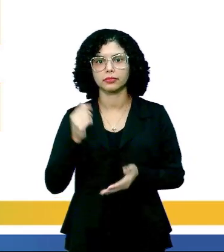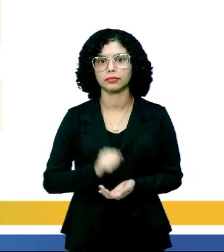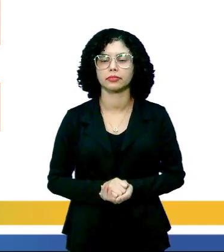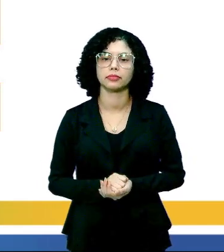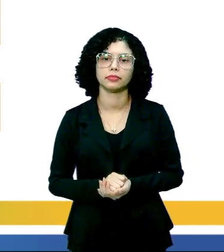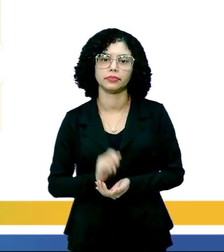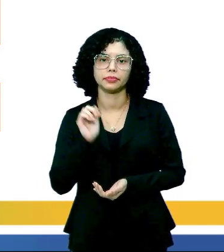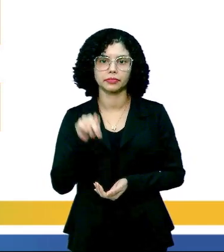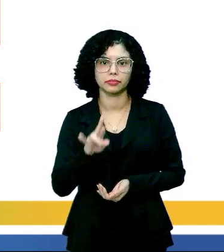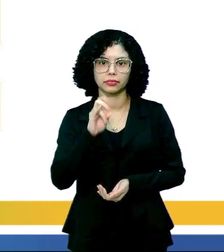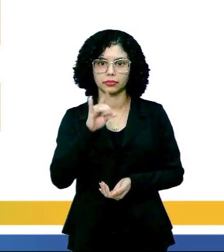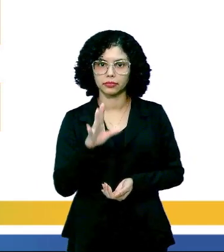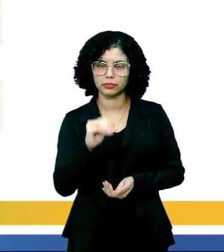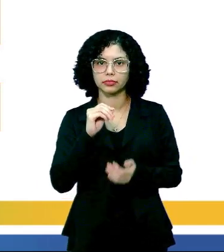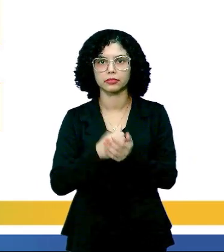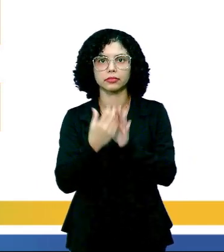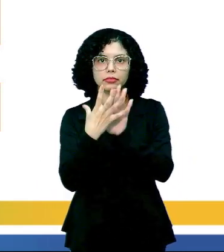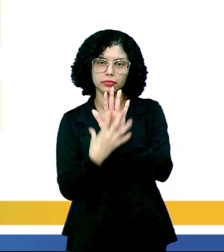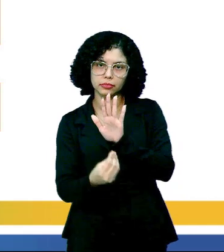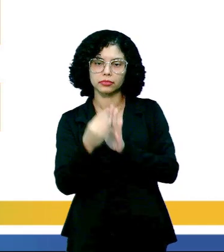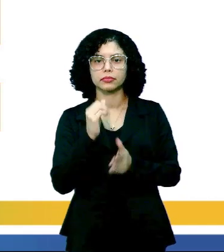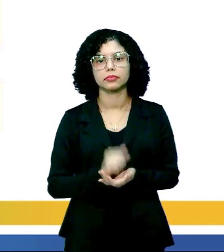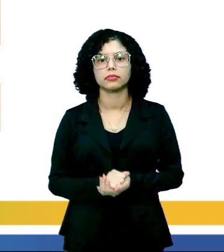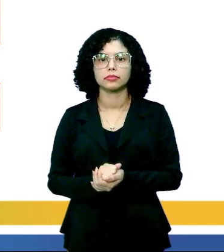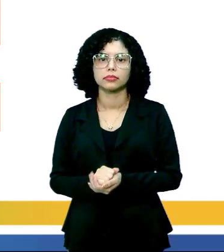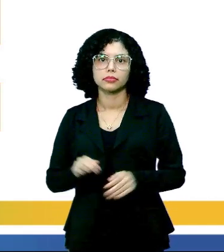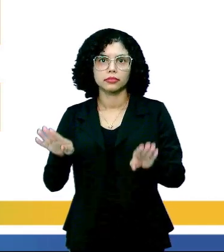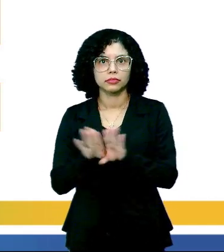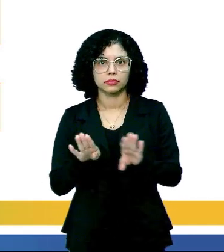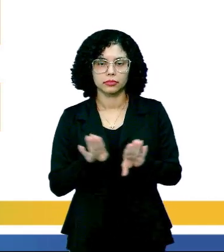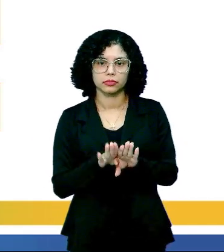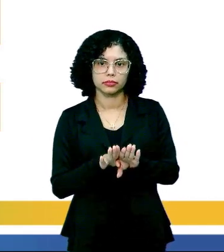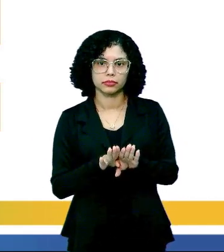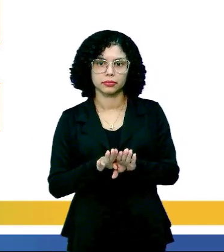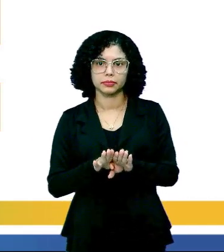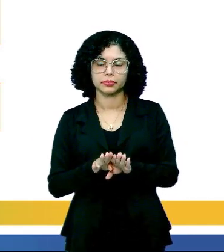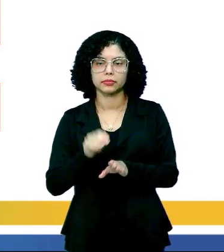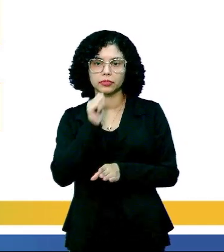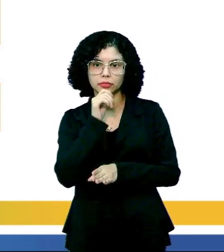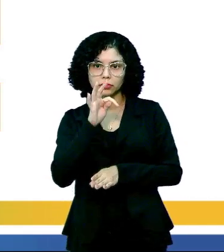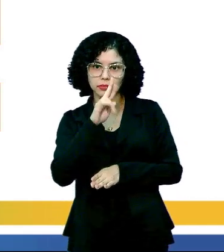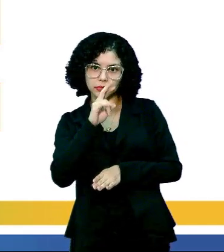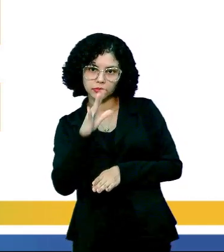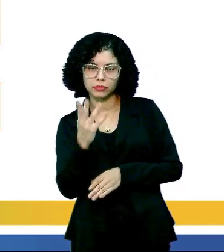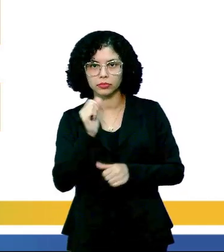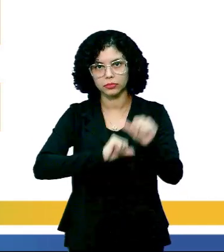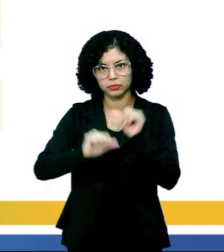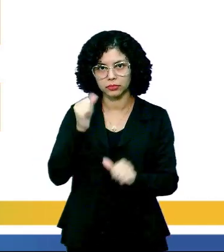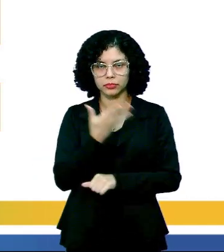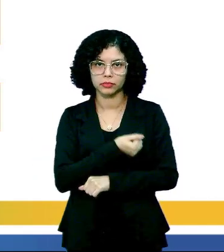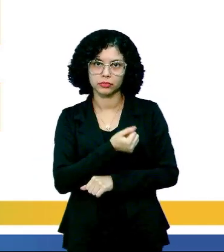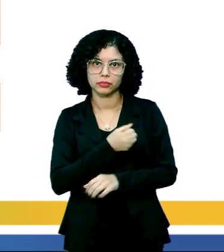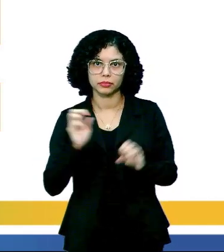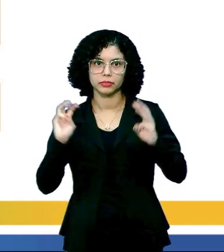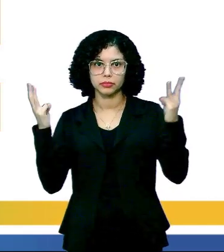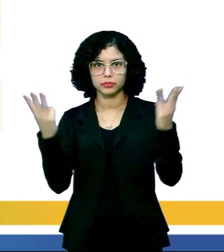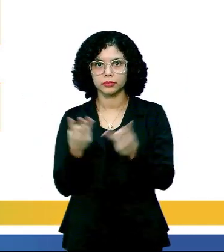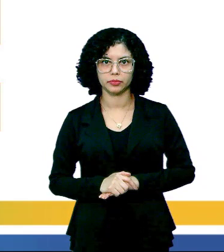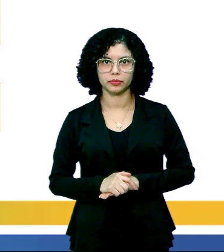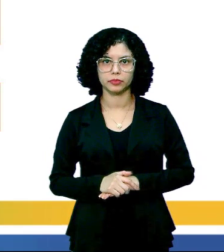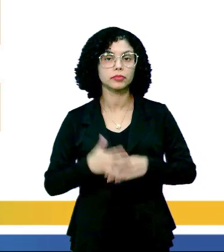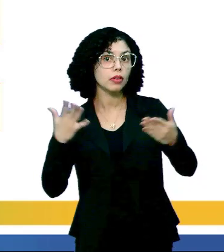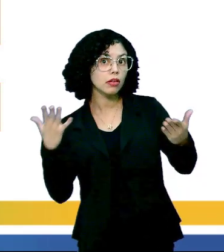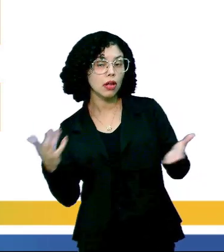o urânio emitiu uma emissão alfa e se converteu em tório, mudando o número de massa e o número